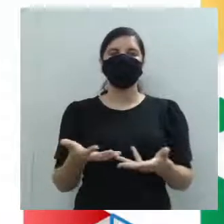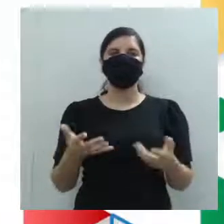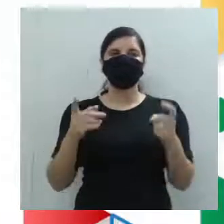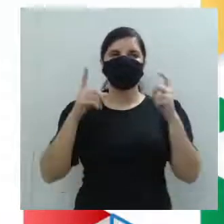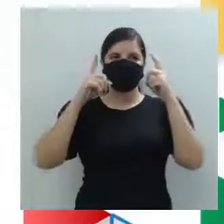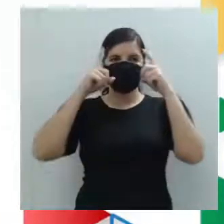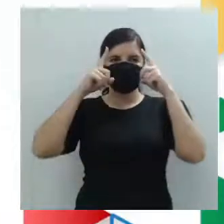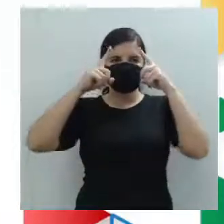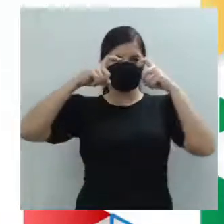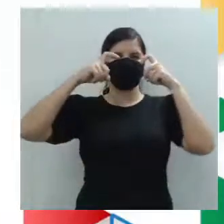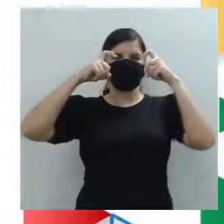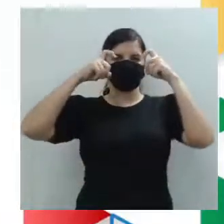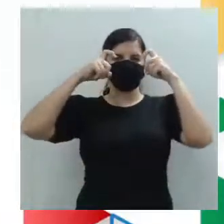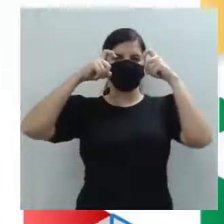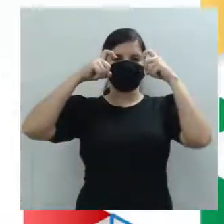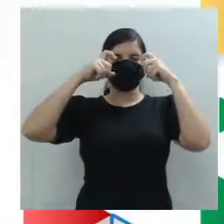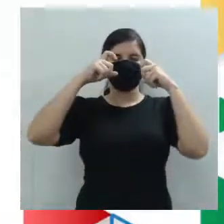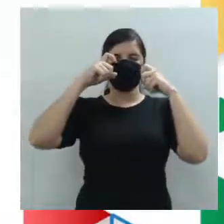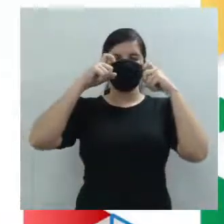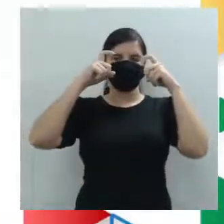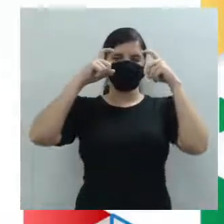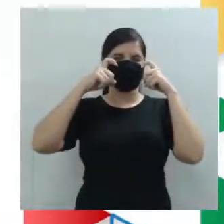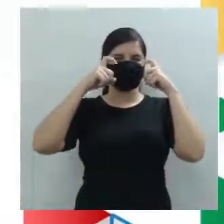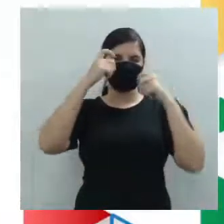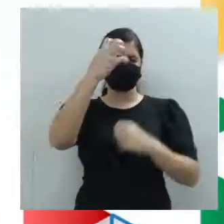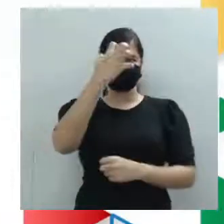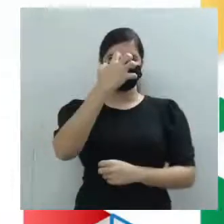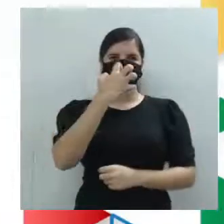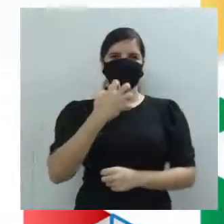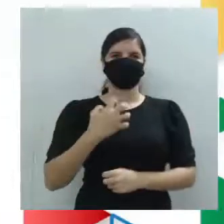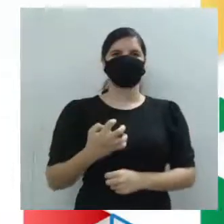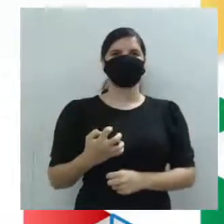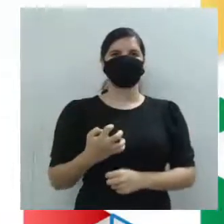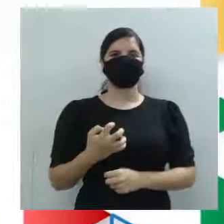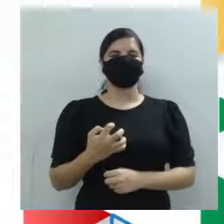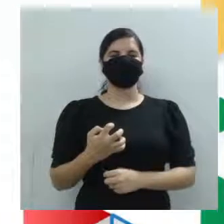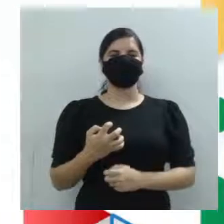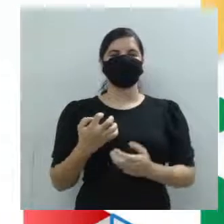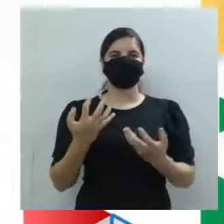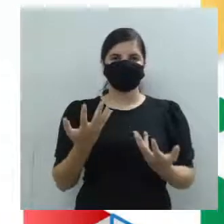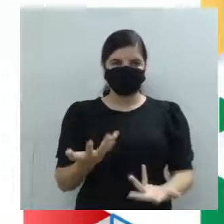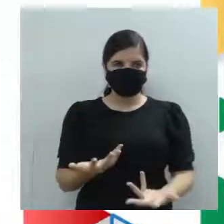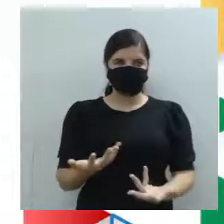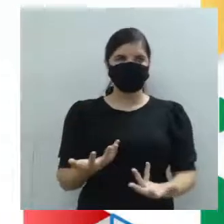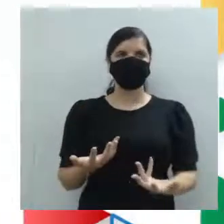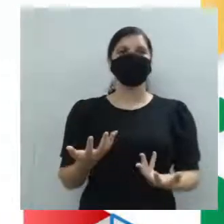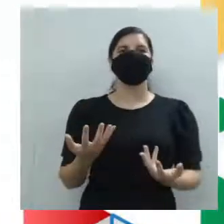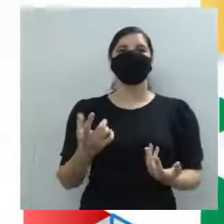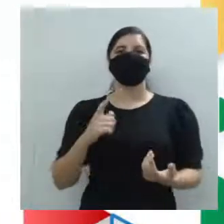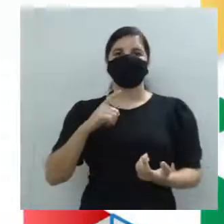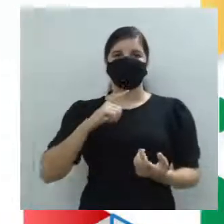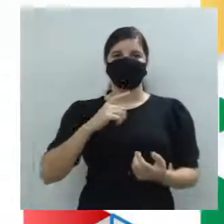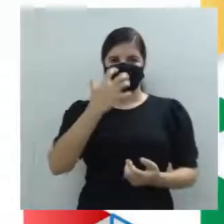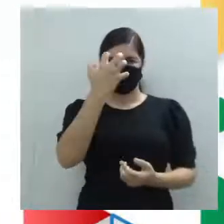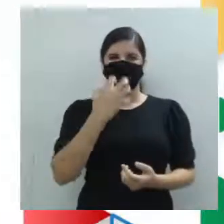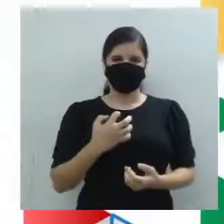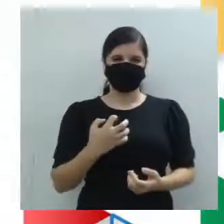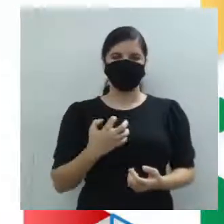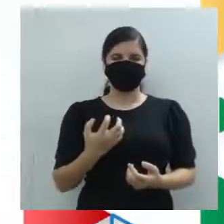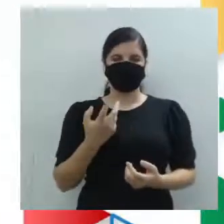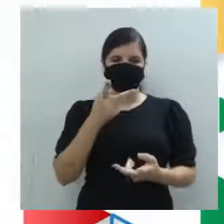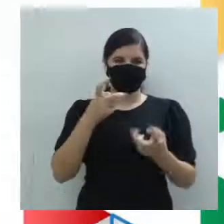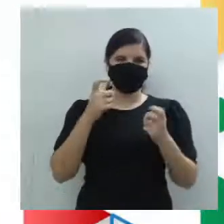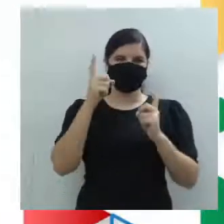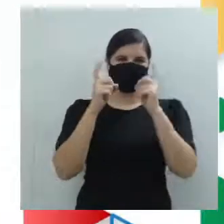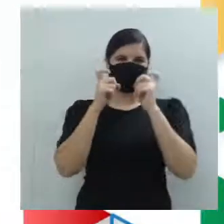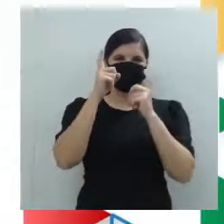temos uma outra fotografia, um outro desenho, que justamente está mostrando que alguém com raiva. Olha a